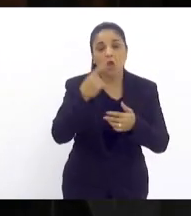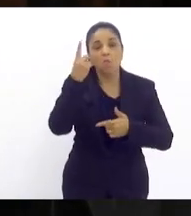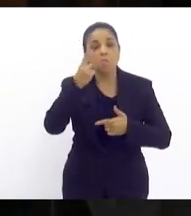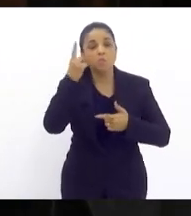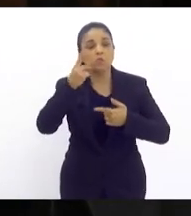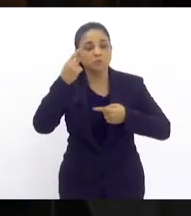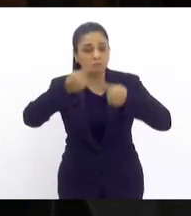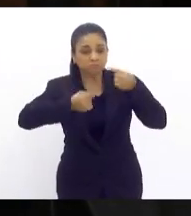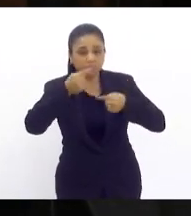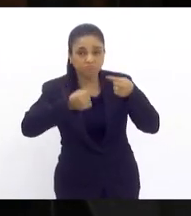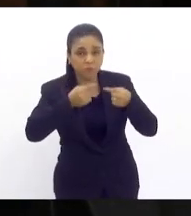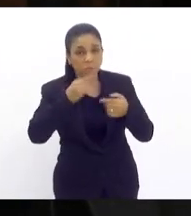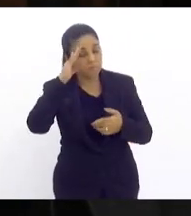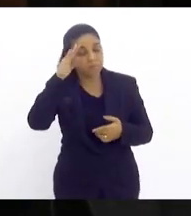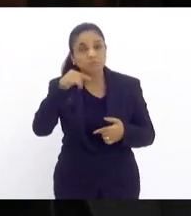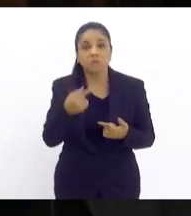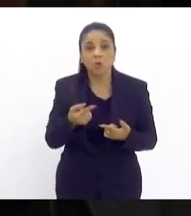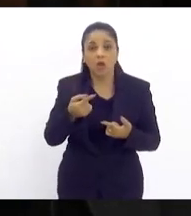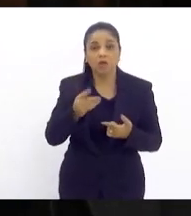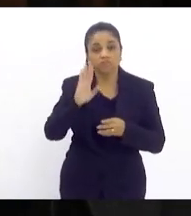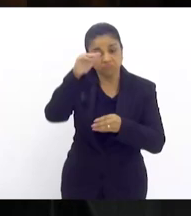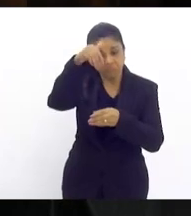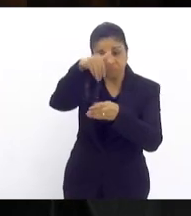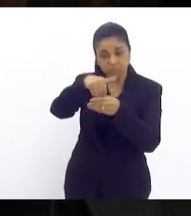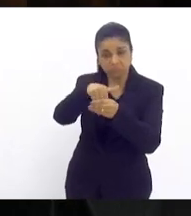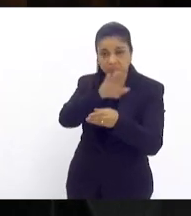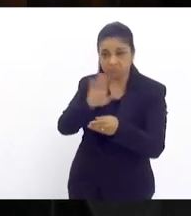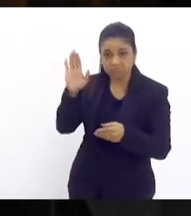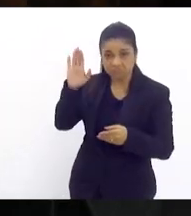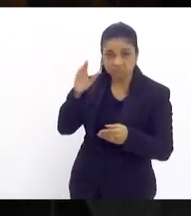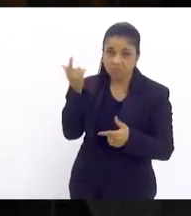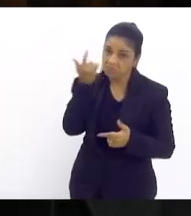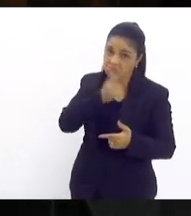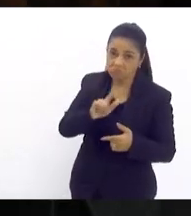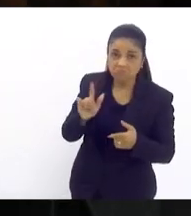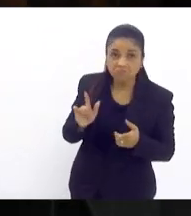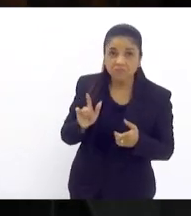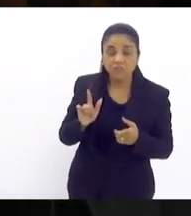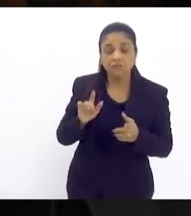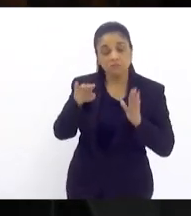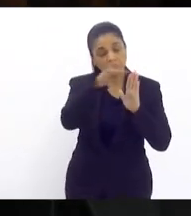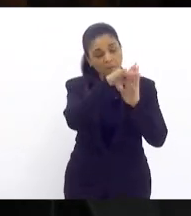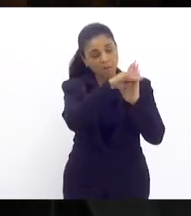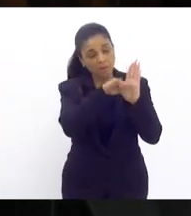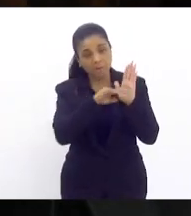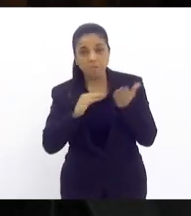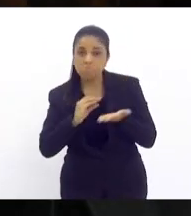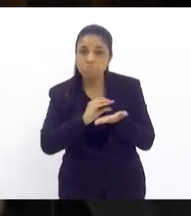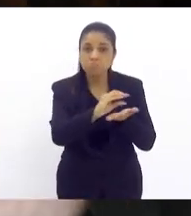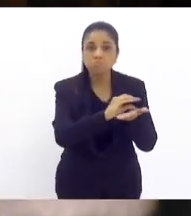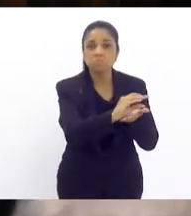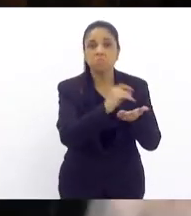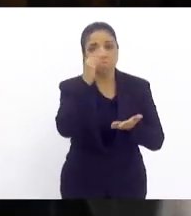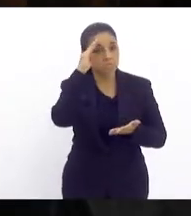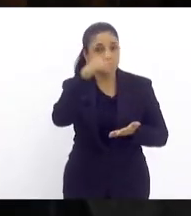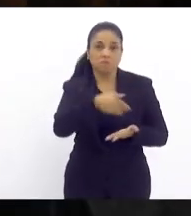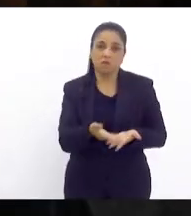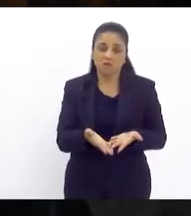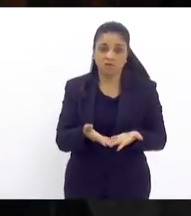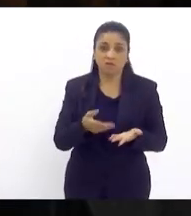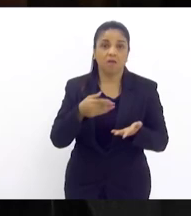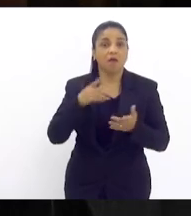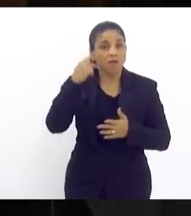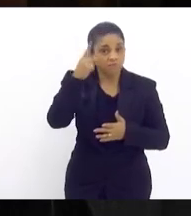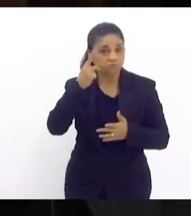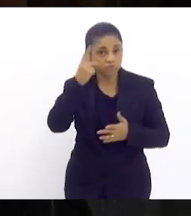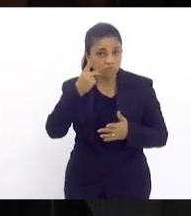prioritária disput eleição para Governo do Estado vença eleição e aplique nas suas faltas prioritárias agora não resta dúvida que o